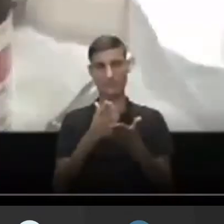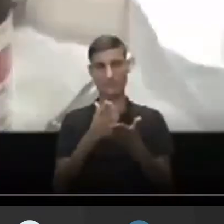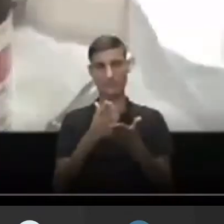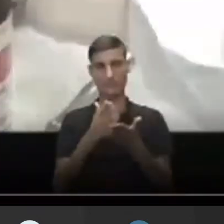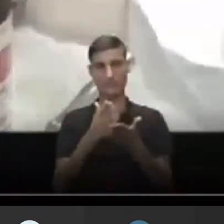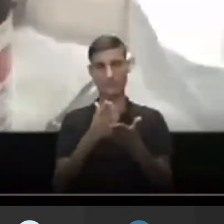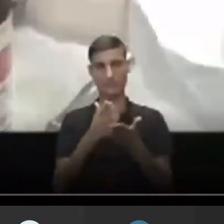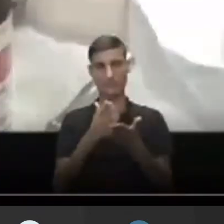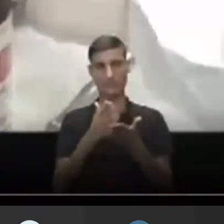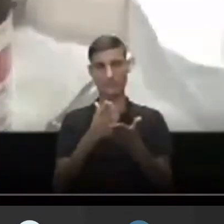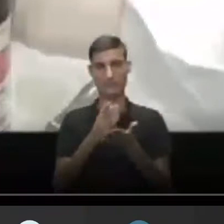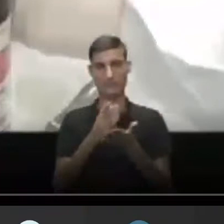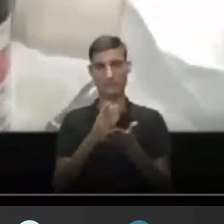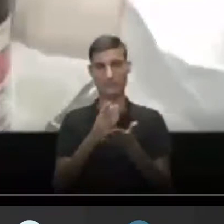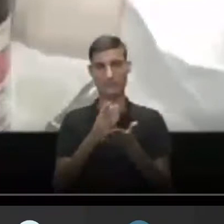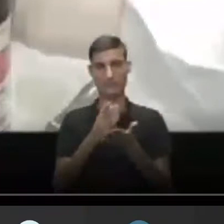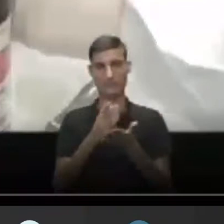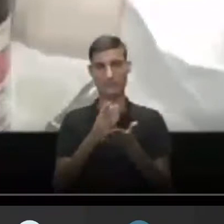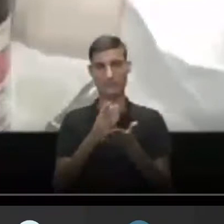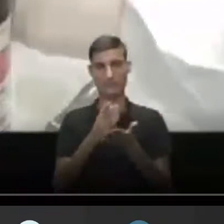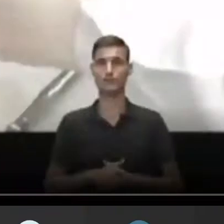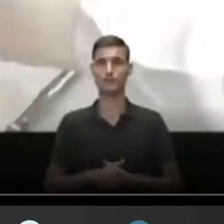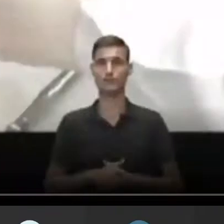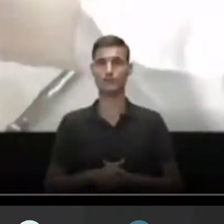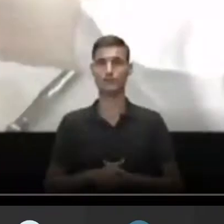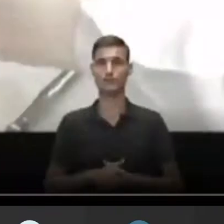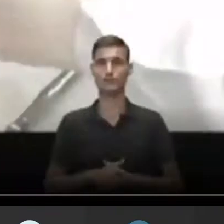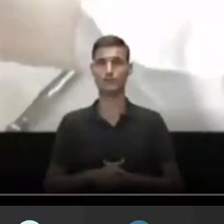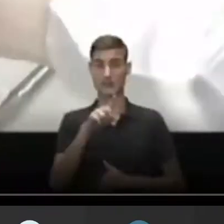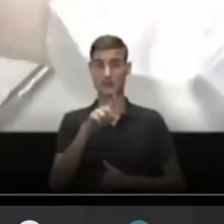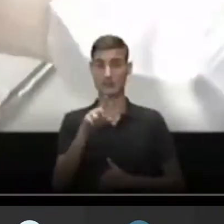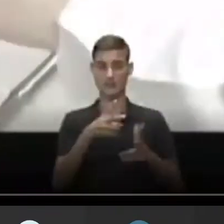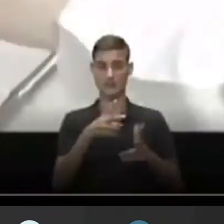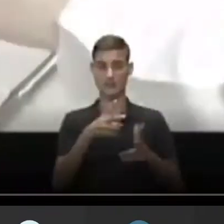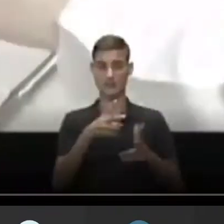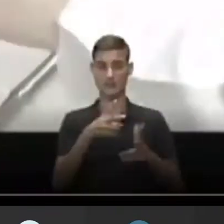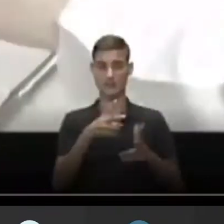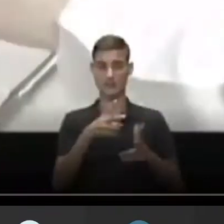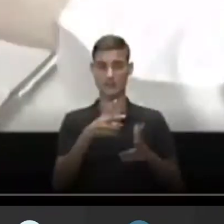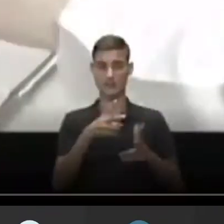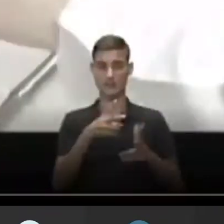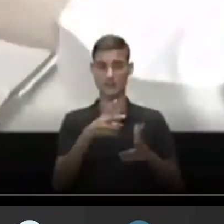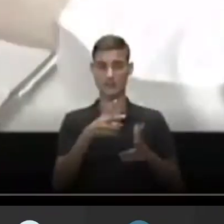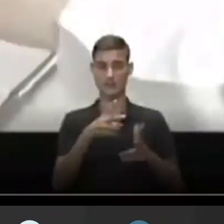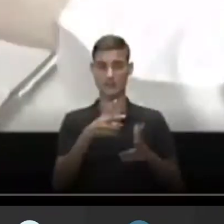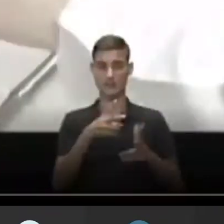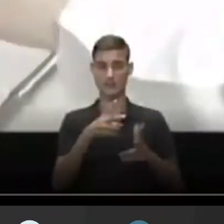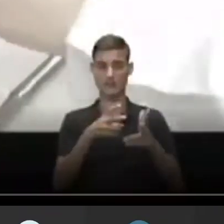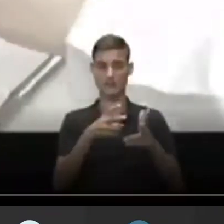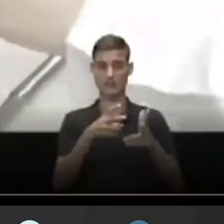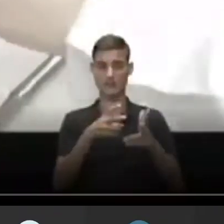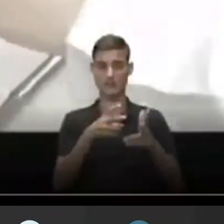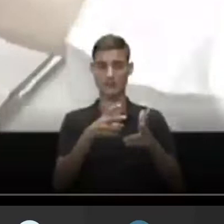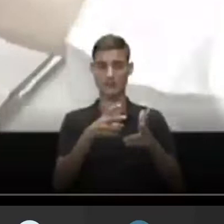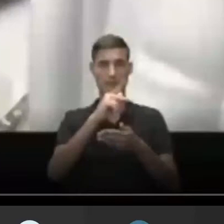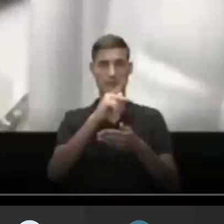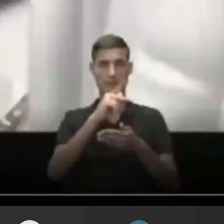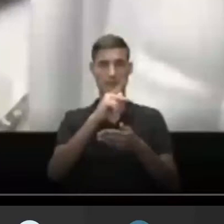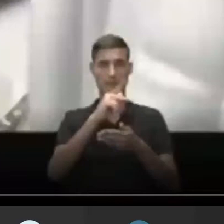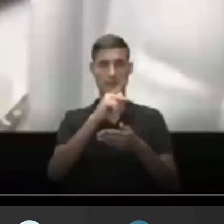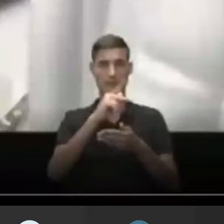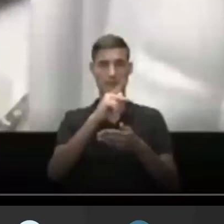você mede isso na proveta, coloca dentro do becker, que já está a substância que você pesou na balança, certo?